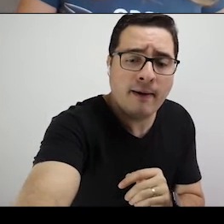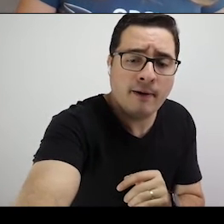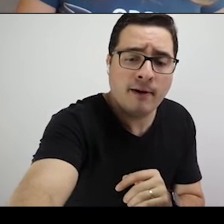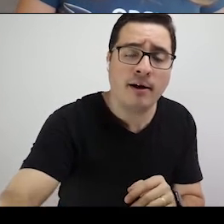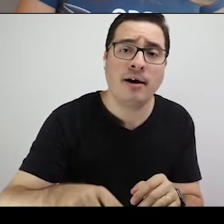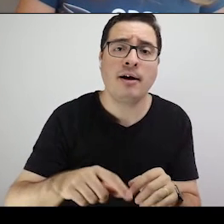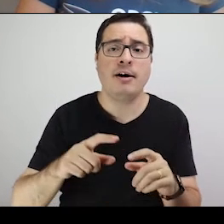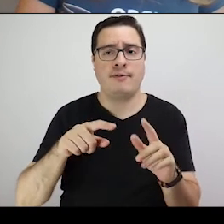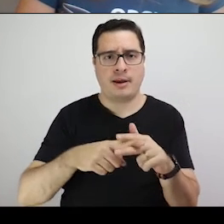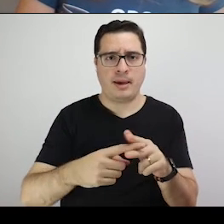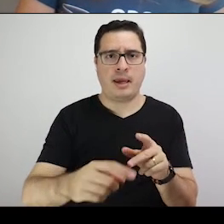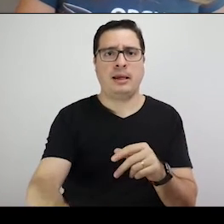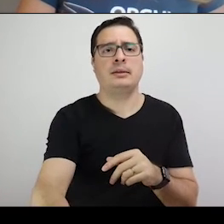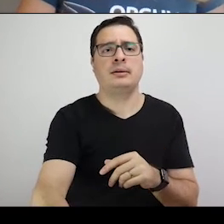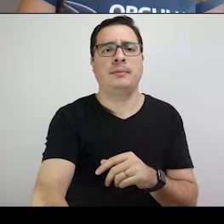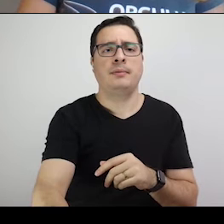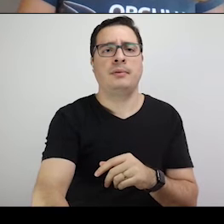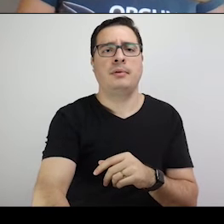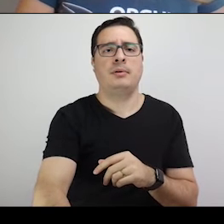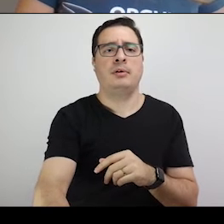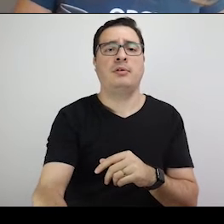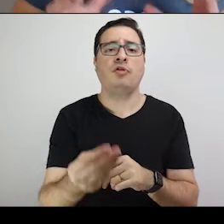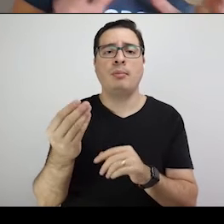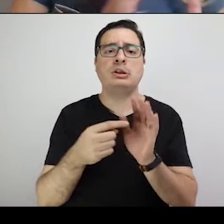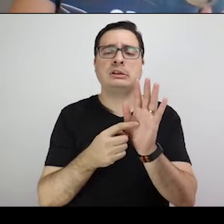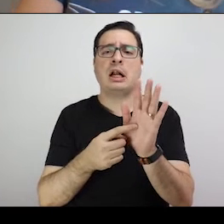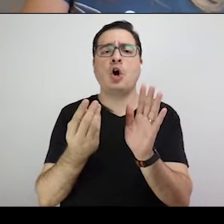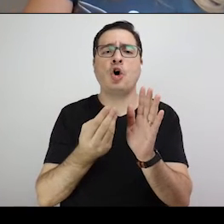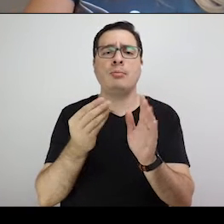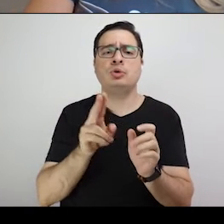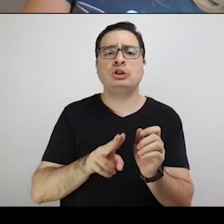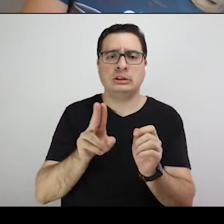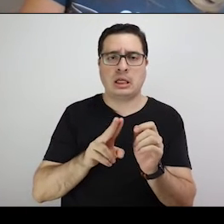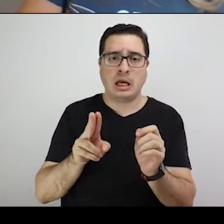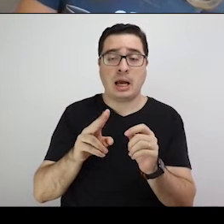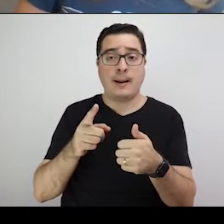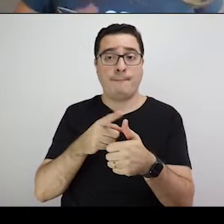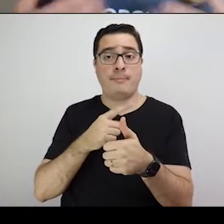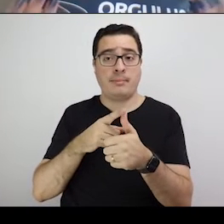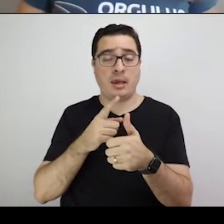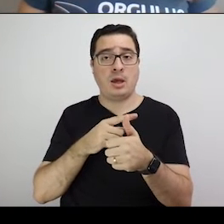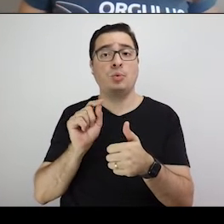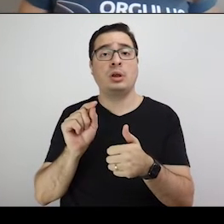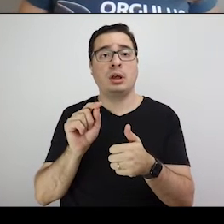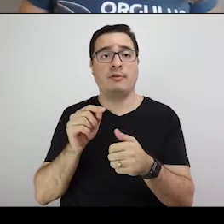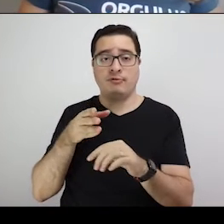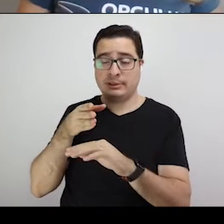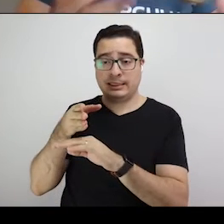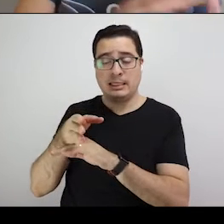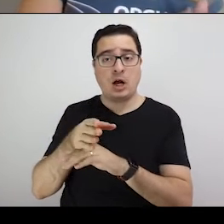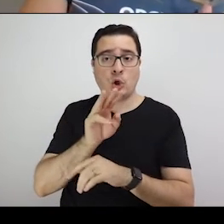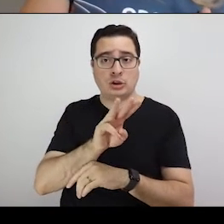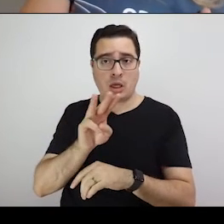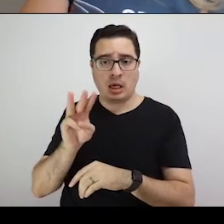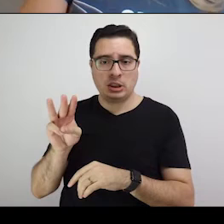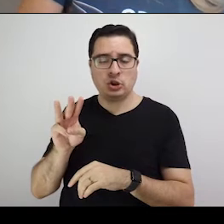eu vou mostrar aqui como utilizar o ACES, tá? Então, no seu primeiro passo, você vai acessar o site do